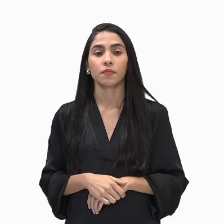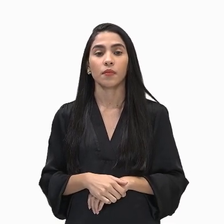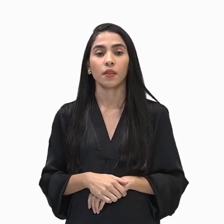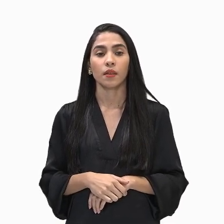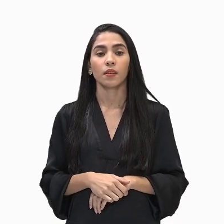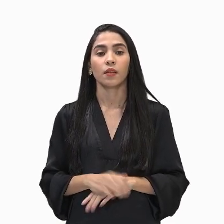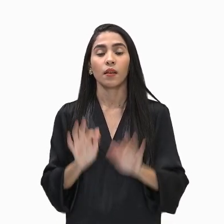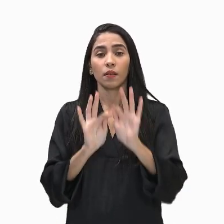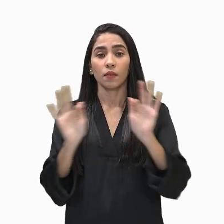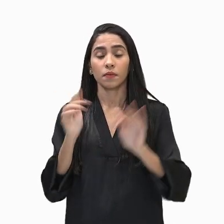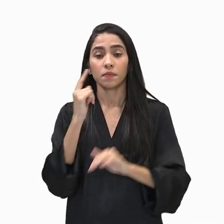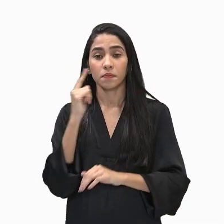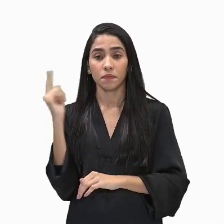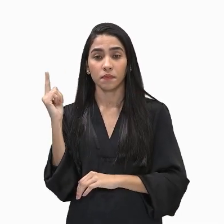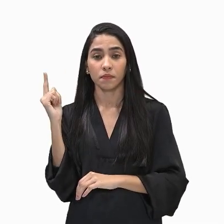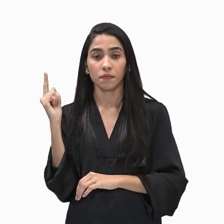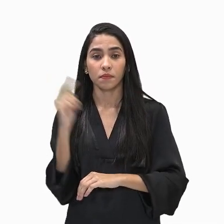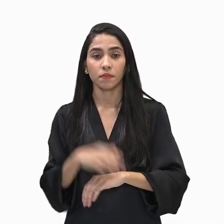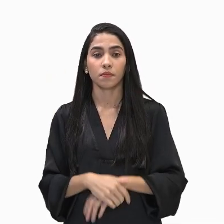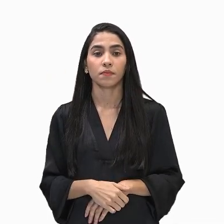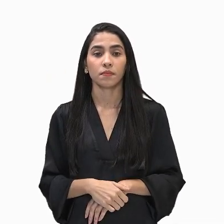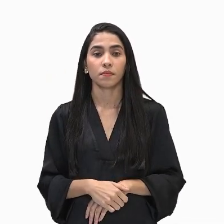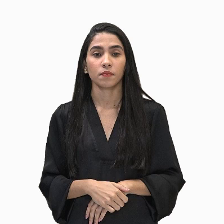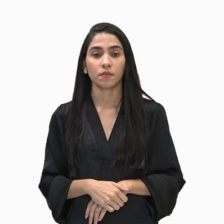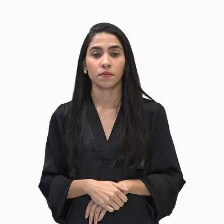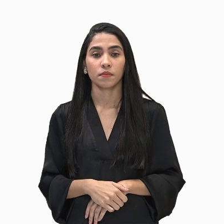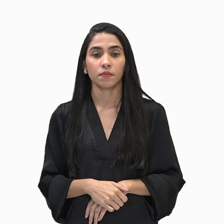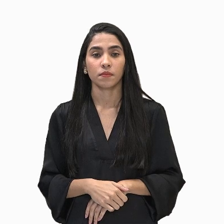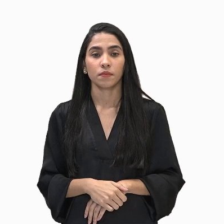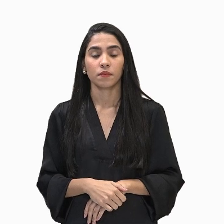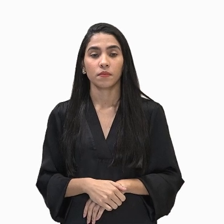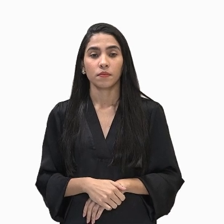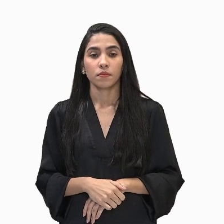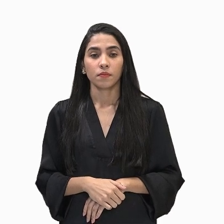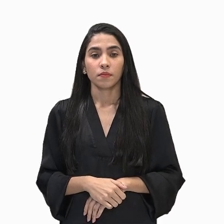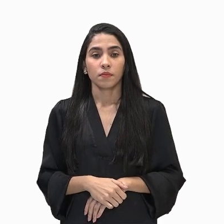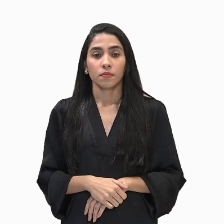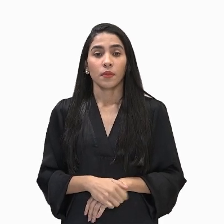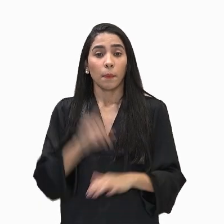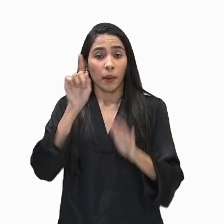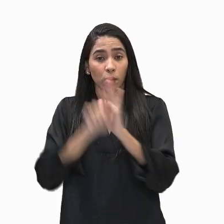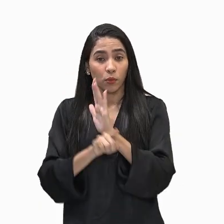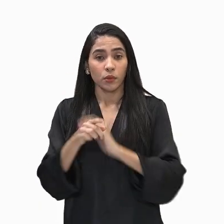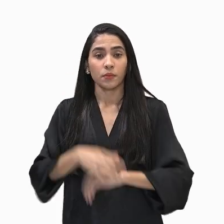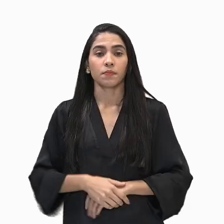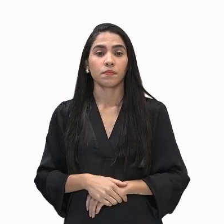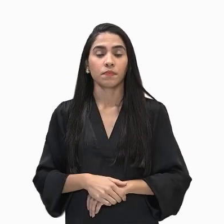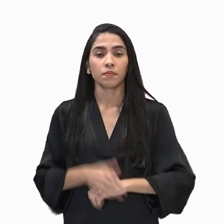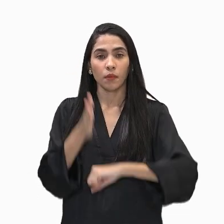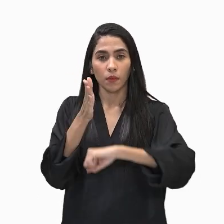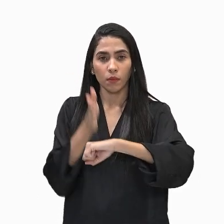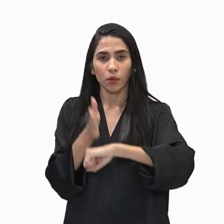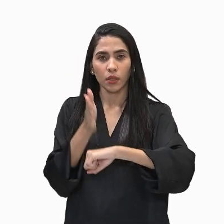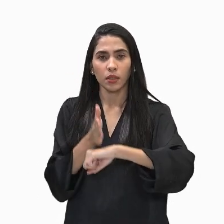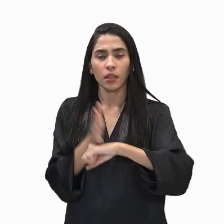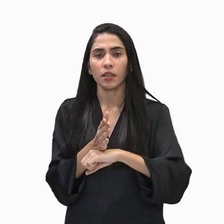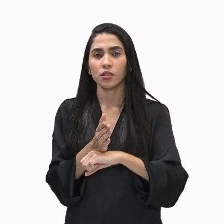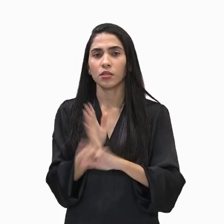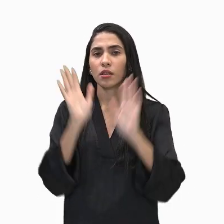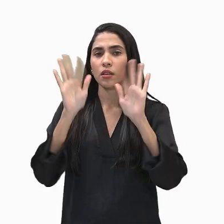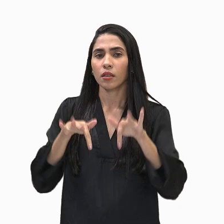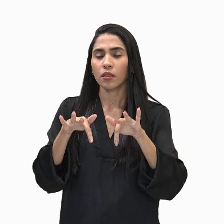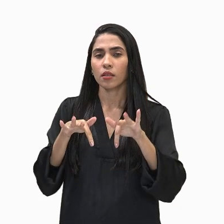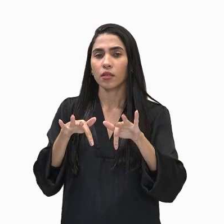aí, ela diz tudo, tá? Tem a pergunta, né? Quando a modernidade acabou e